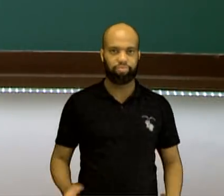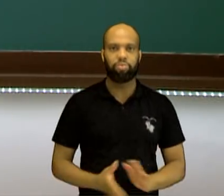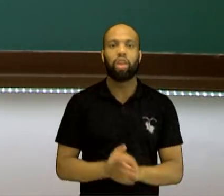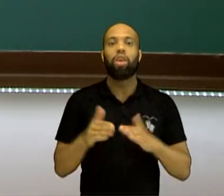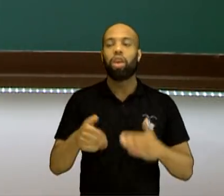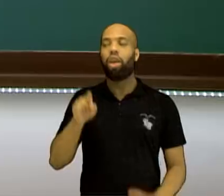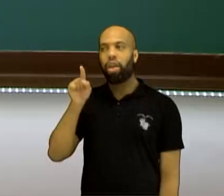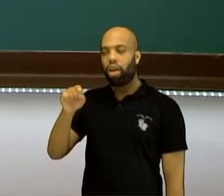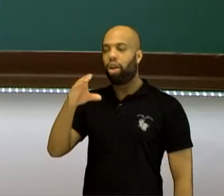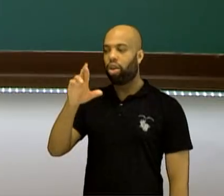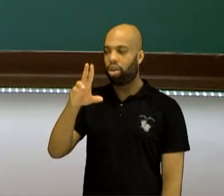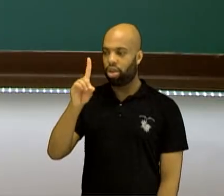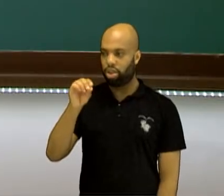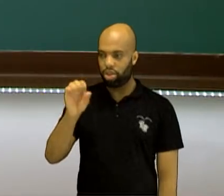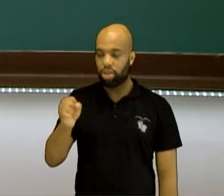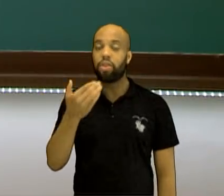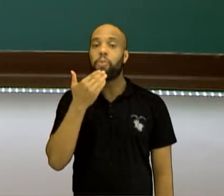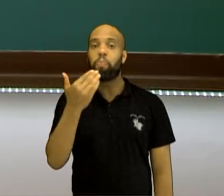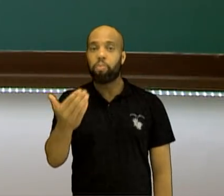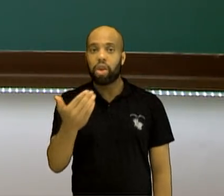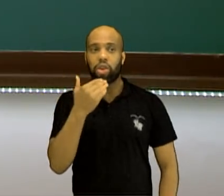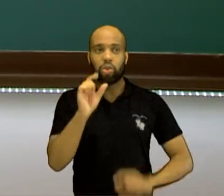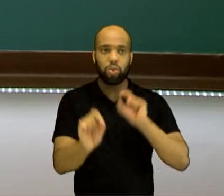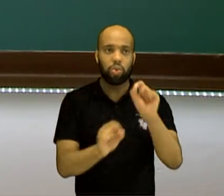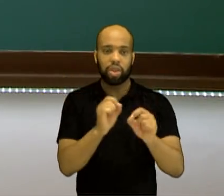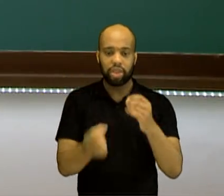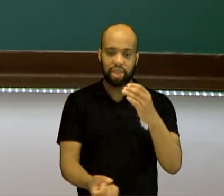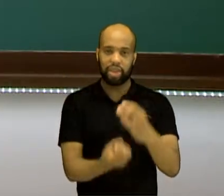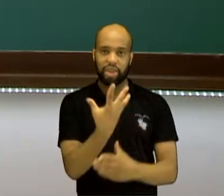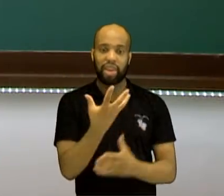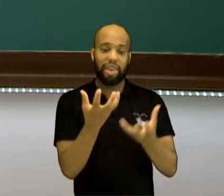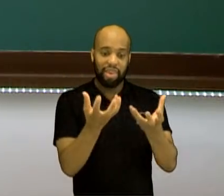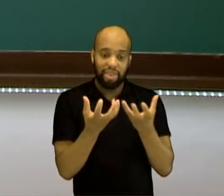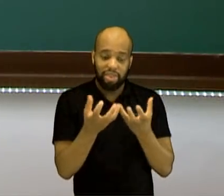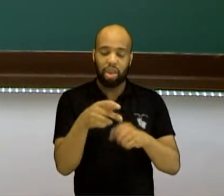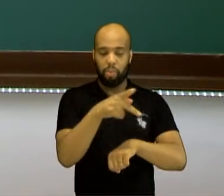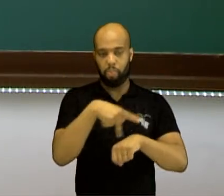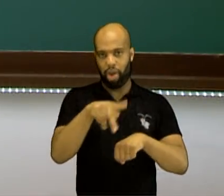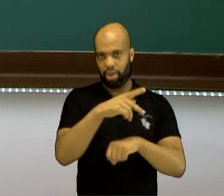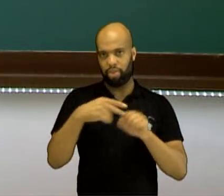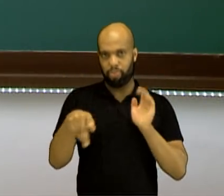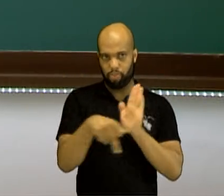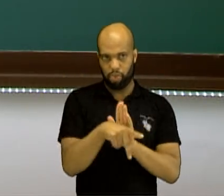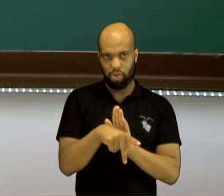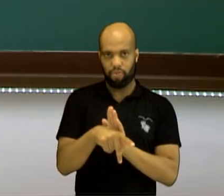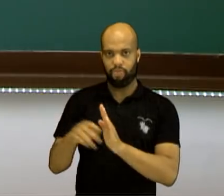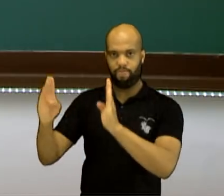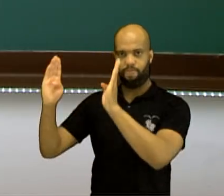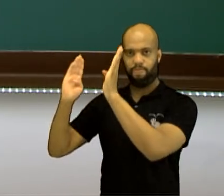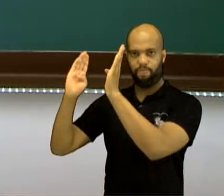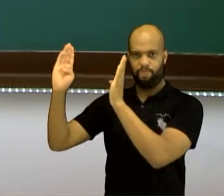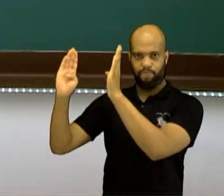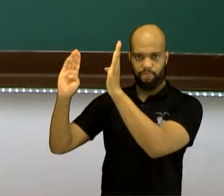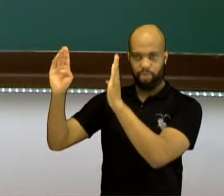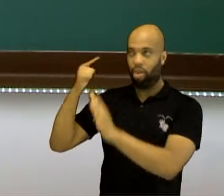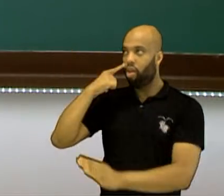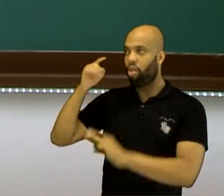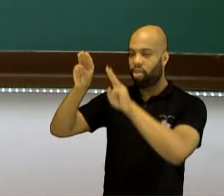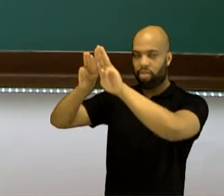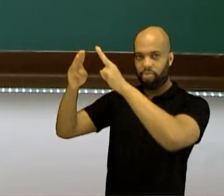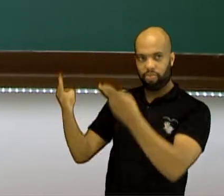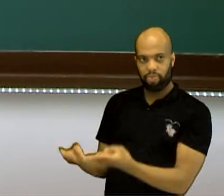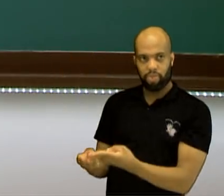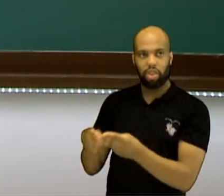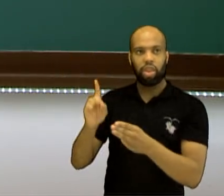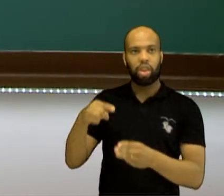os curdos, eles reivindicam, né, a criação de um estado próprio entre o norte do Iraque e o oeste da Turquia e noroeste do Irã,